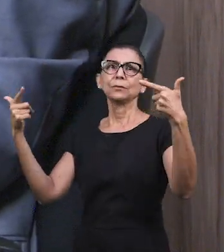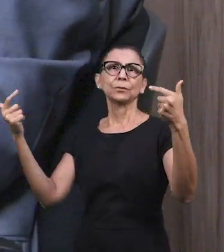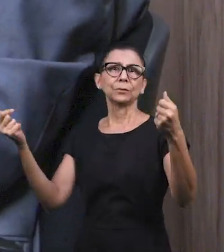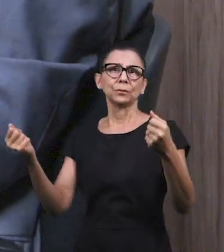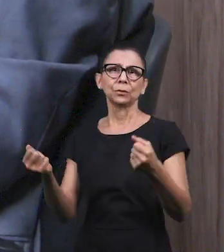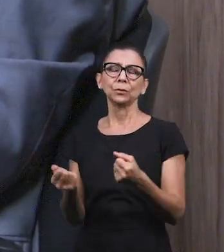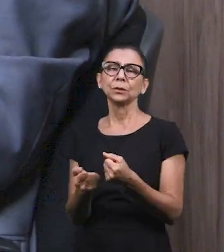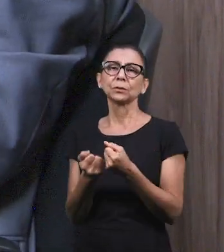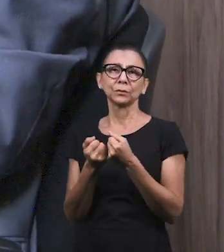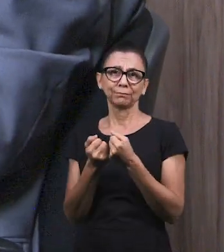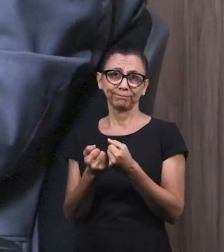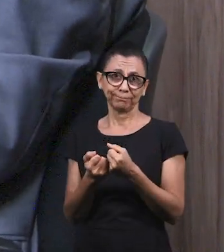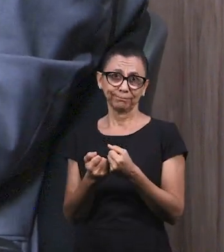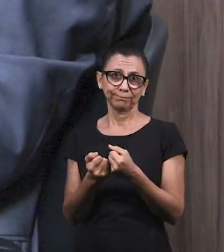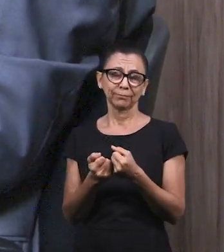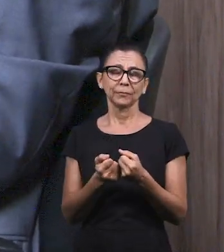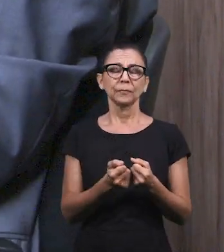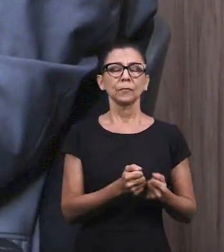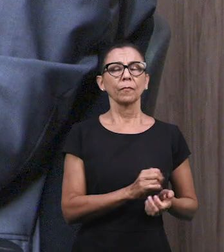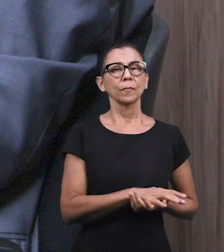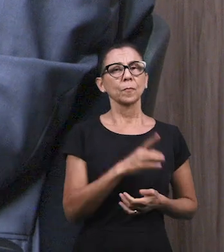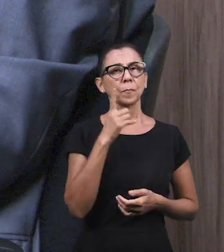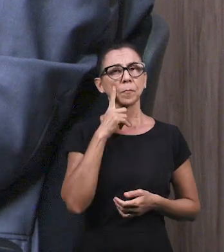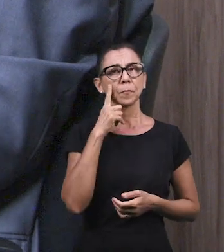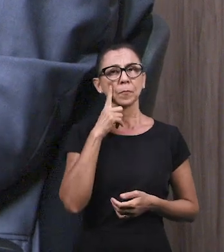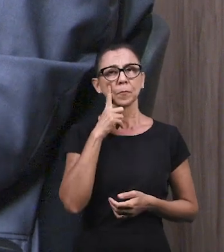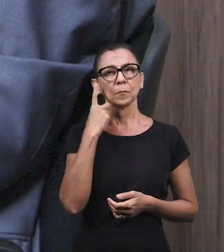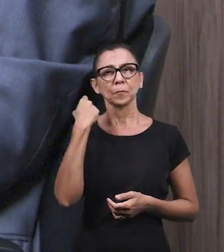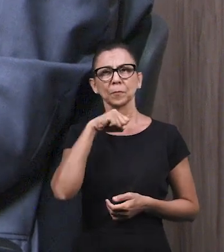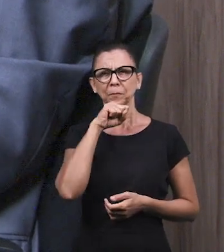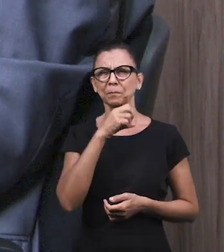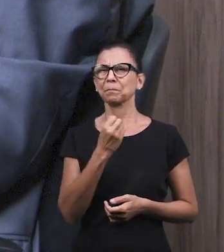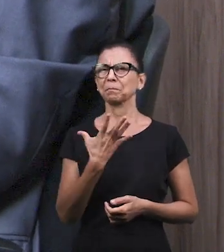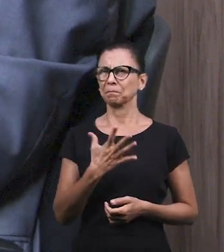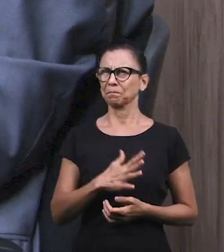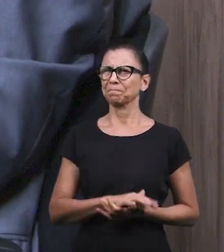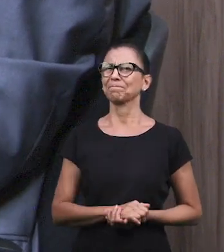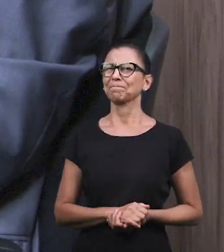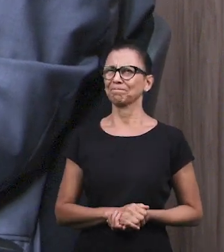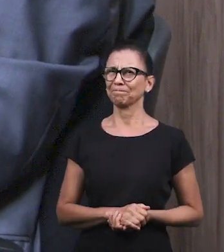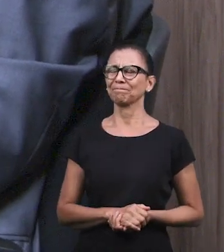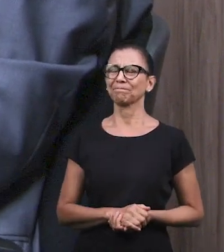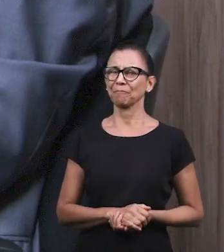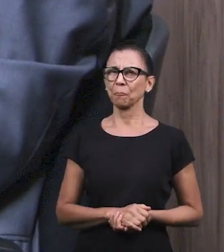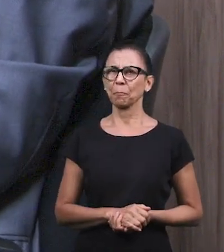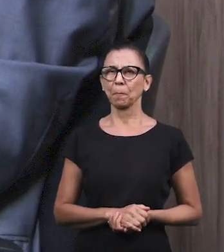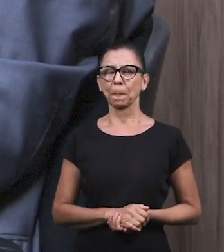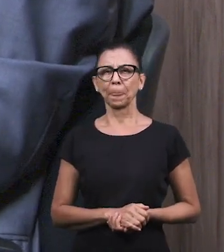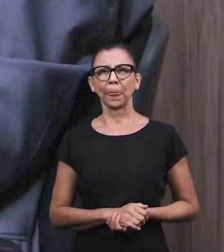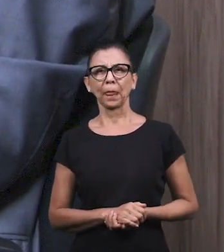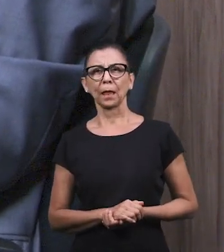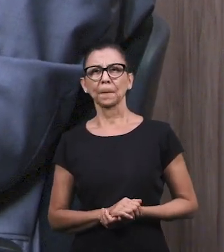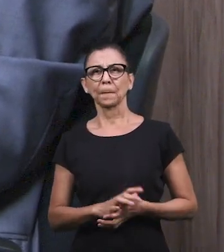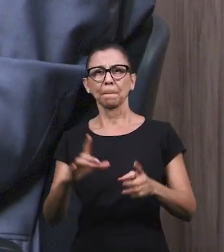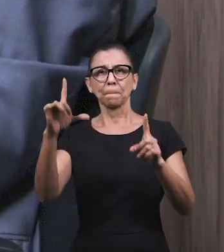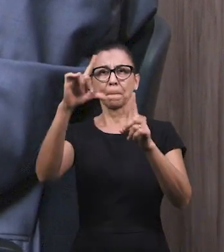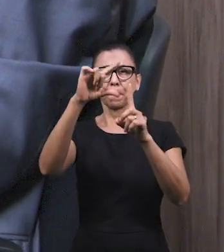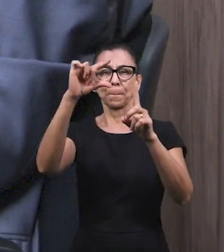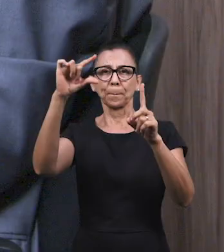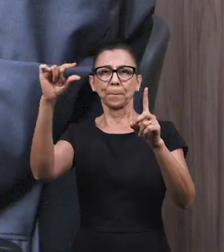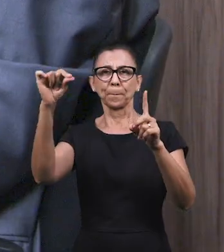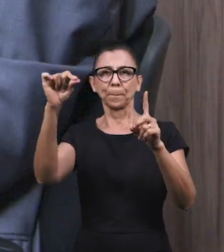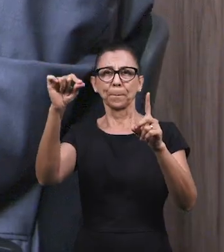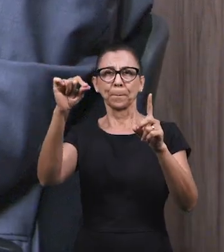homem foi feito para isso. Exatamente. Então, olha só a bondade do Pai. Por isso eu falo, o Pai é bom, né? O Pai fez isso por nós. Então, eleitos segundo